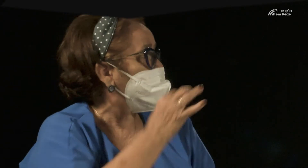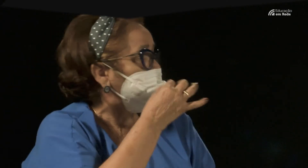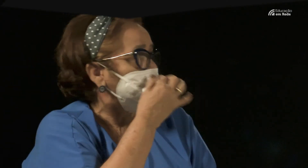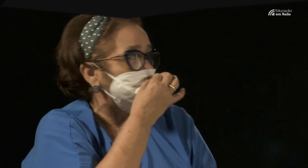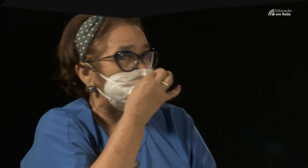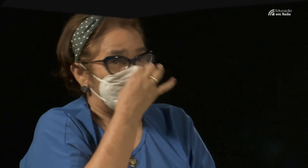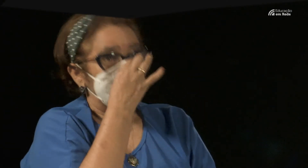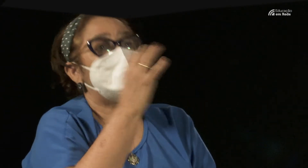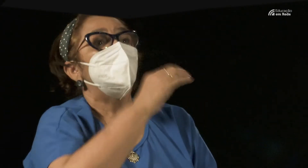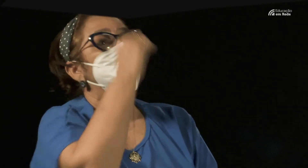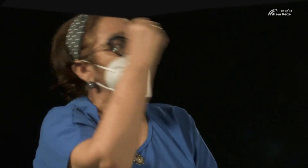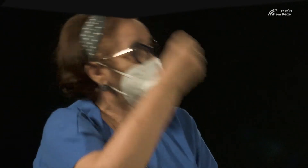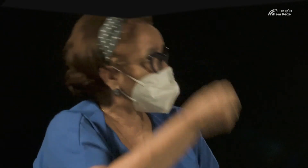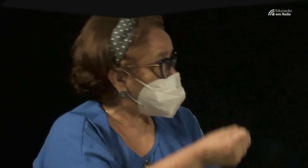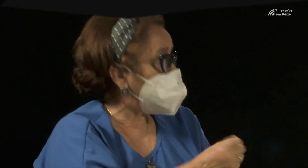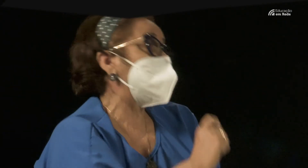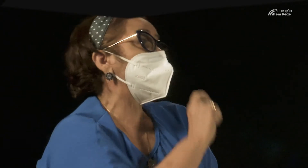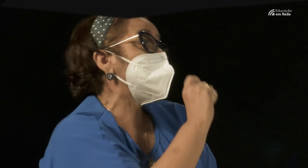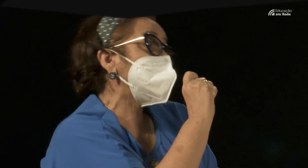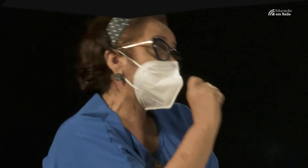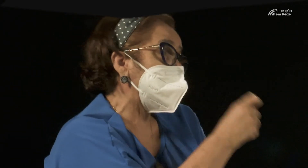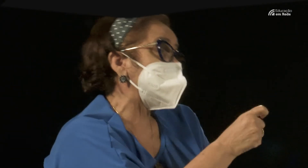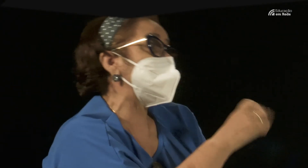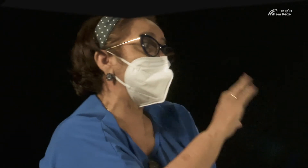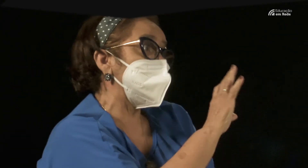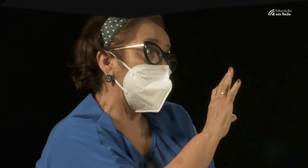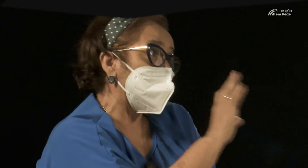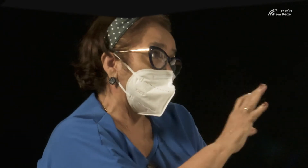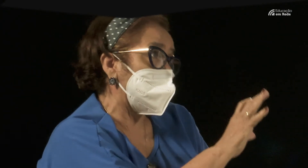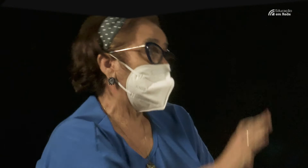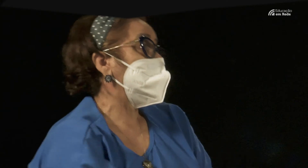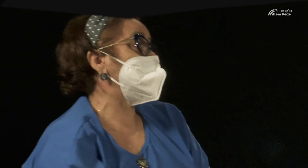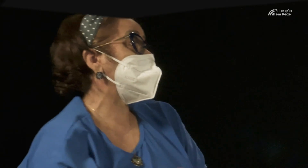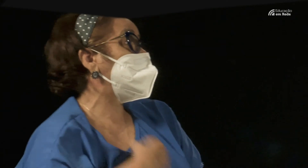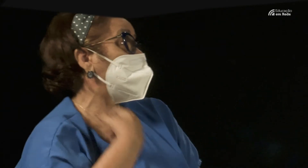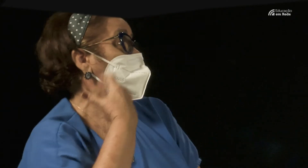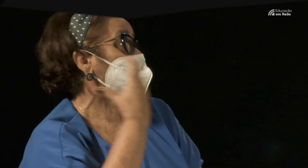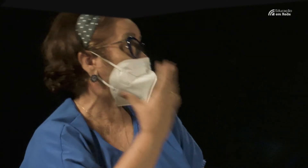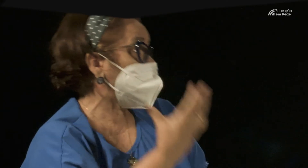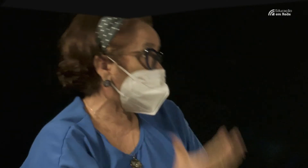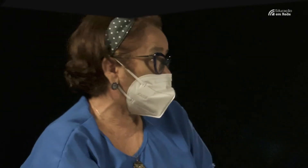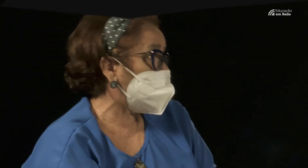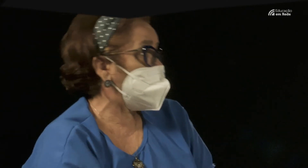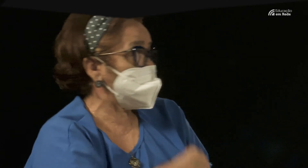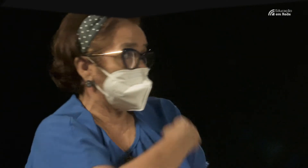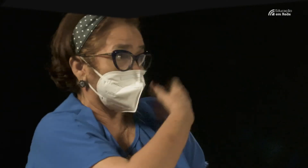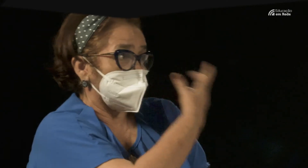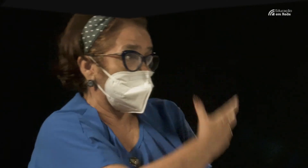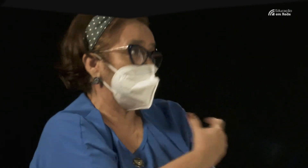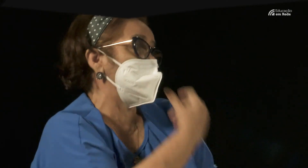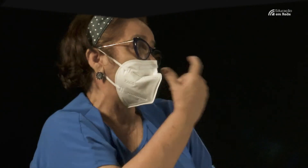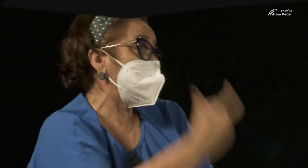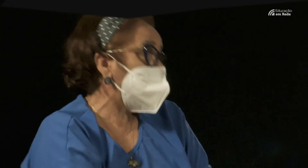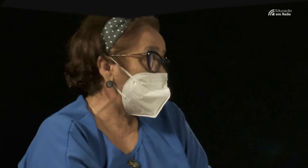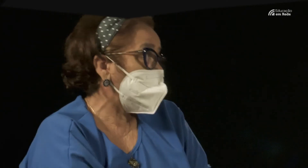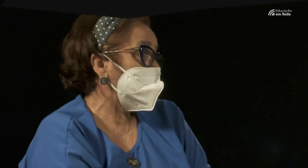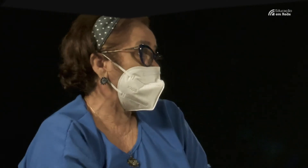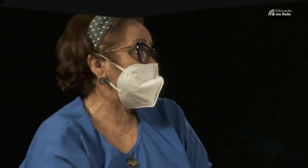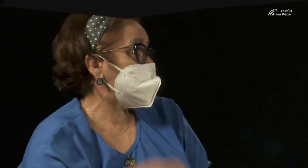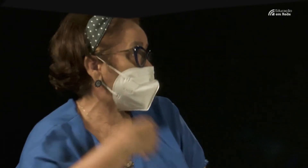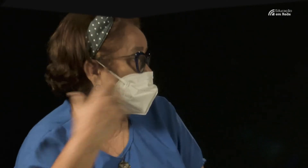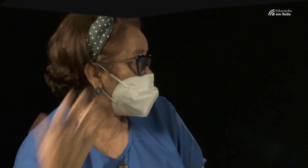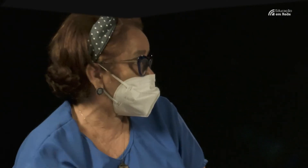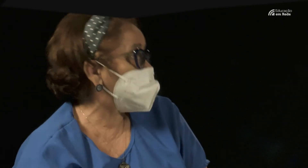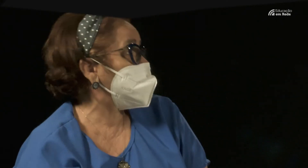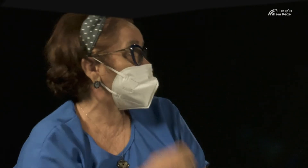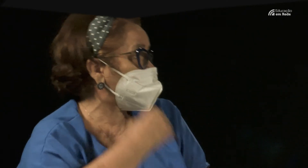tamanho. Vamos devolver, mas não vamos devolver assim, que a gente não quer. Nós vamos propor uma troca lá para a secretaria que nos mandou.